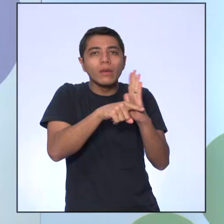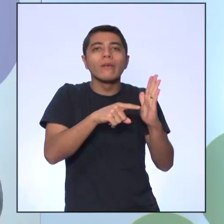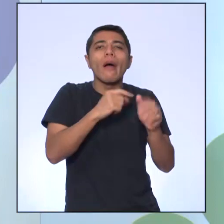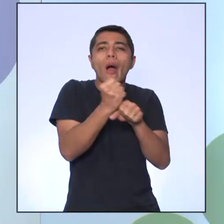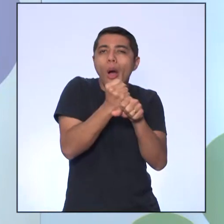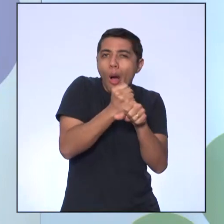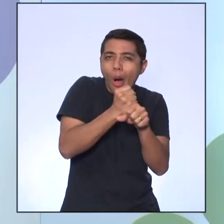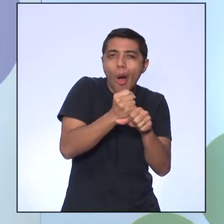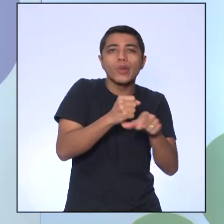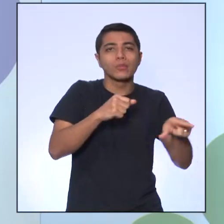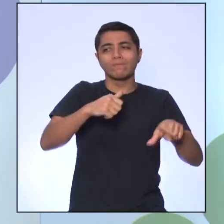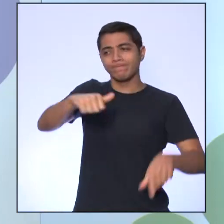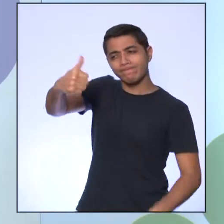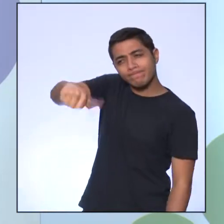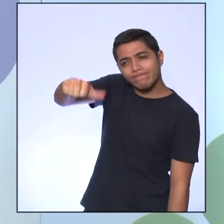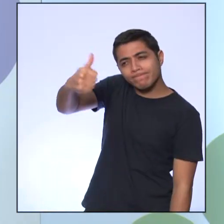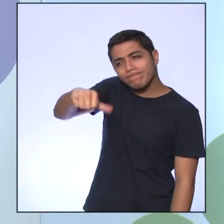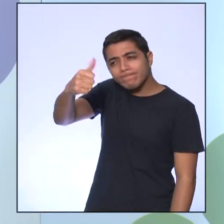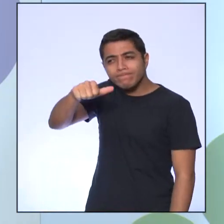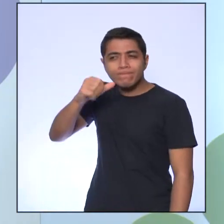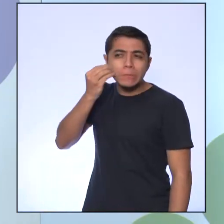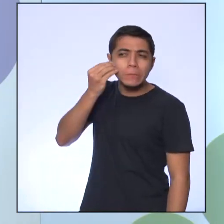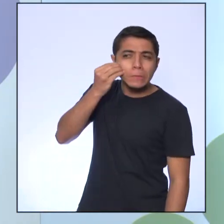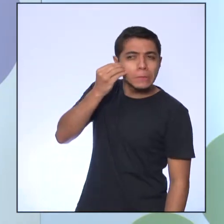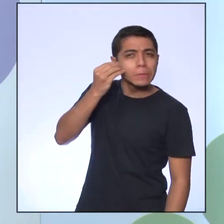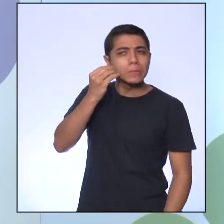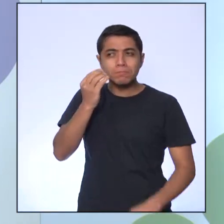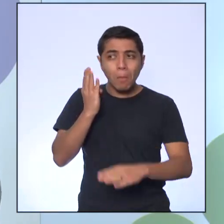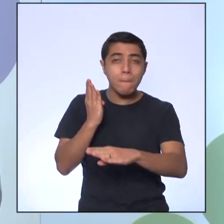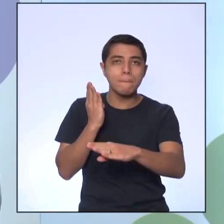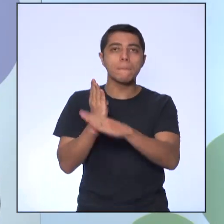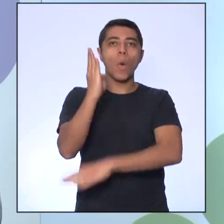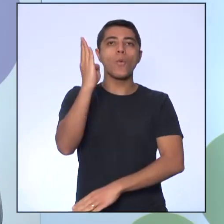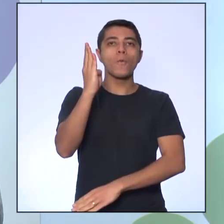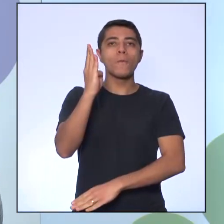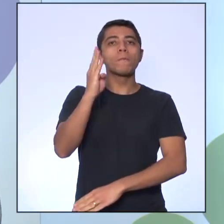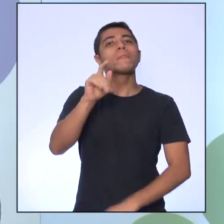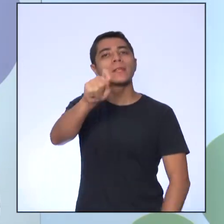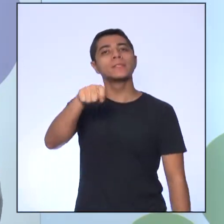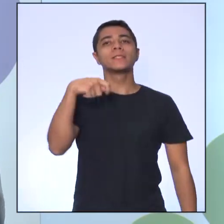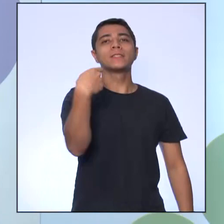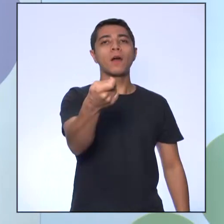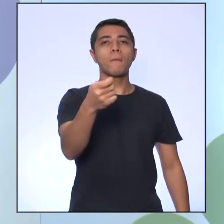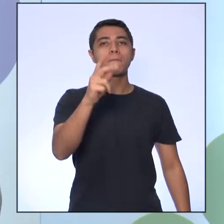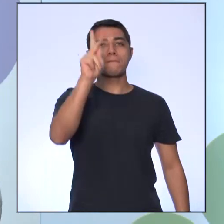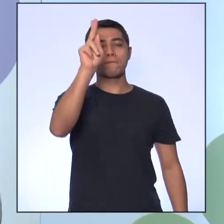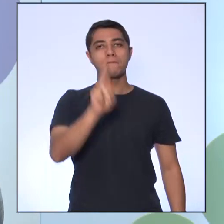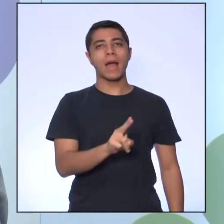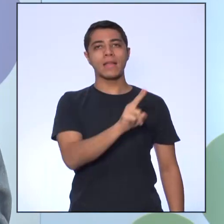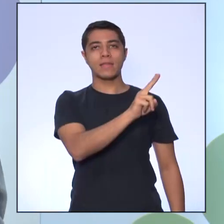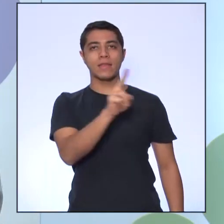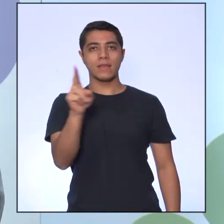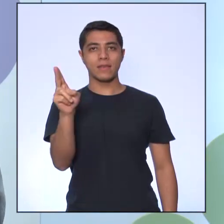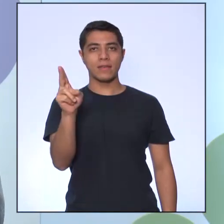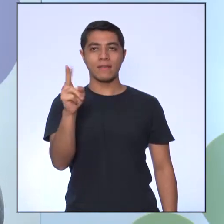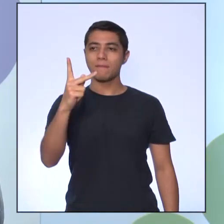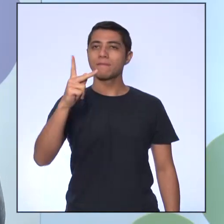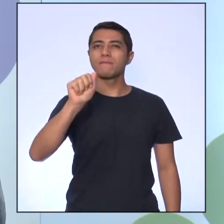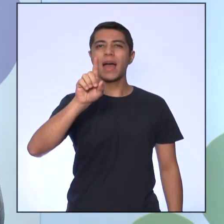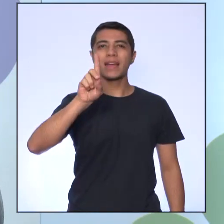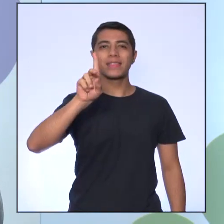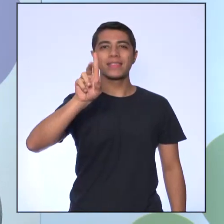E validações até você se tornar um padre, né? E ali você faz diversos votos, como o voto de castidade, o voto